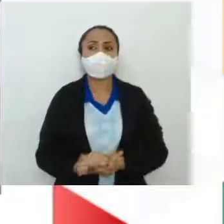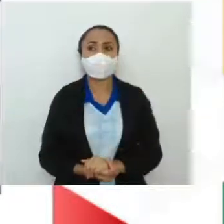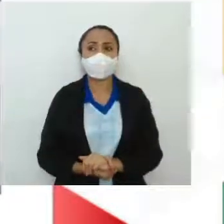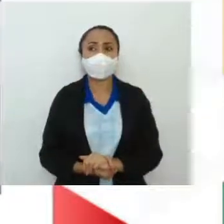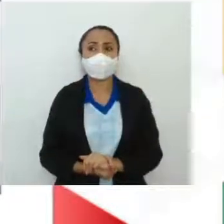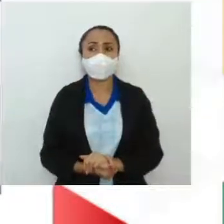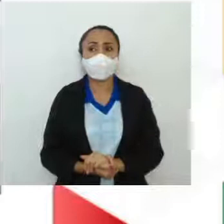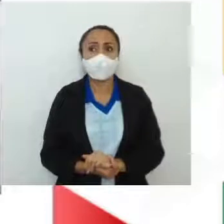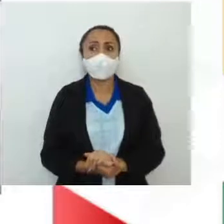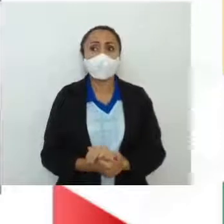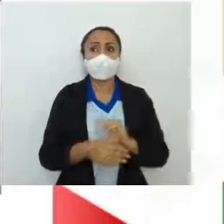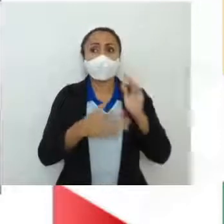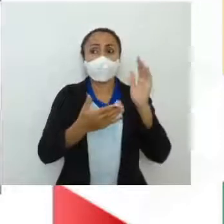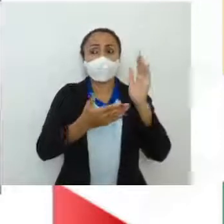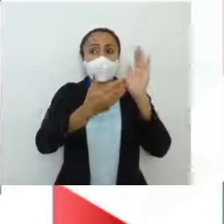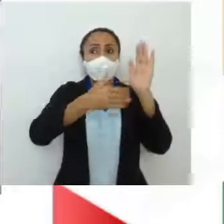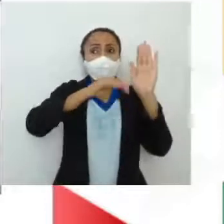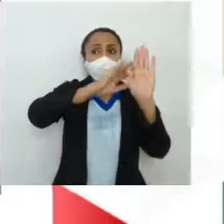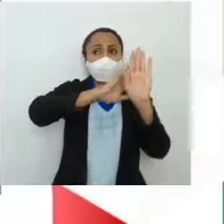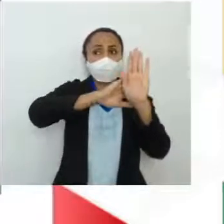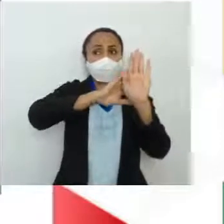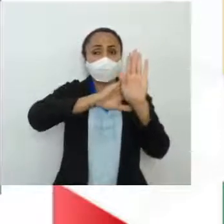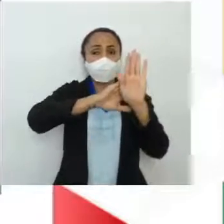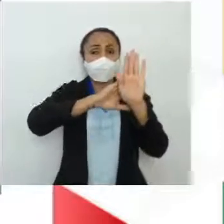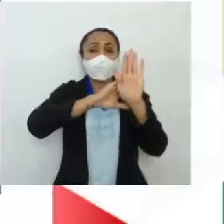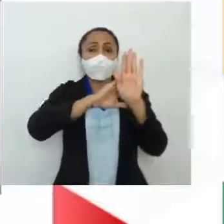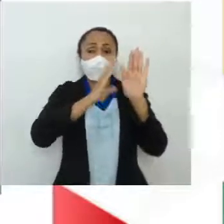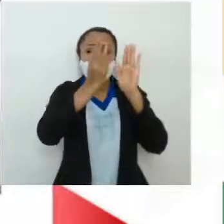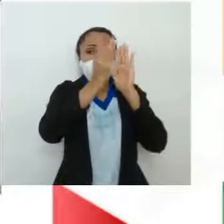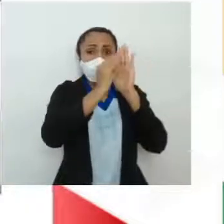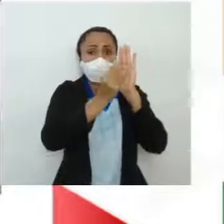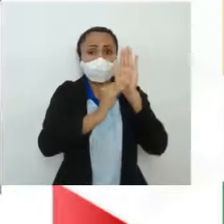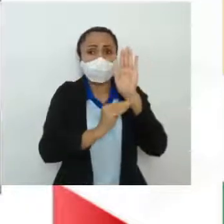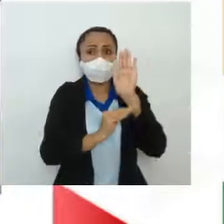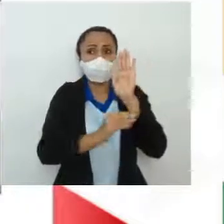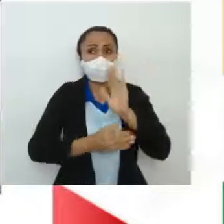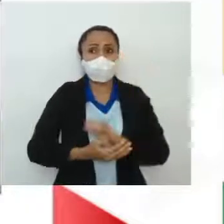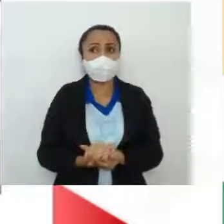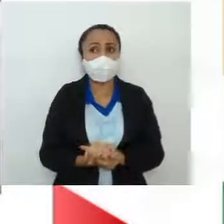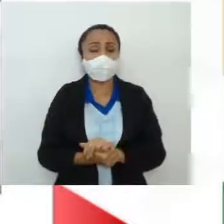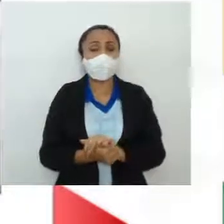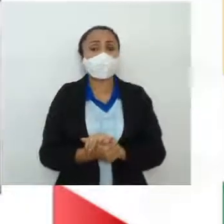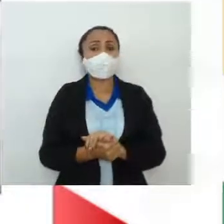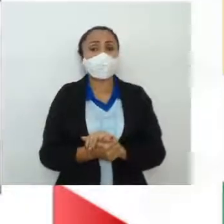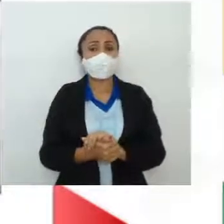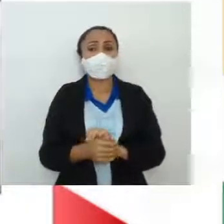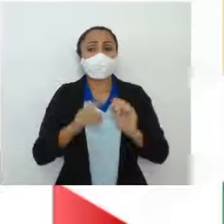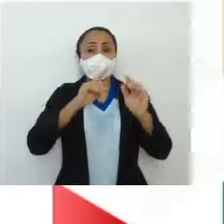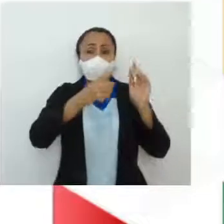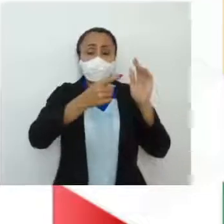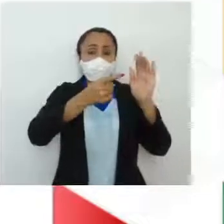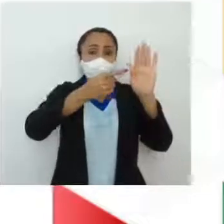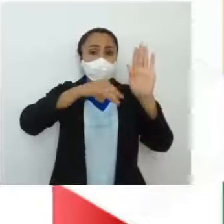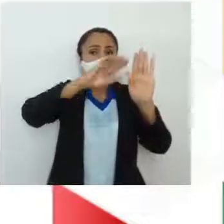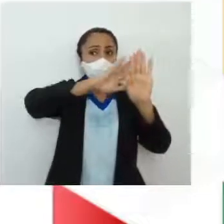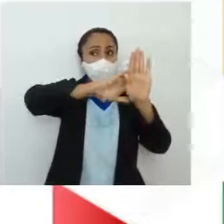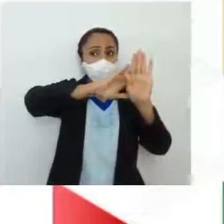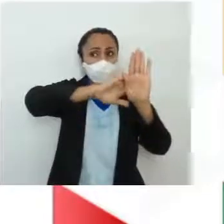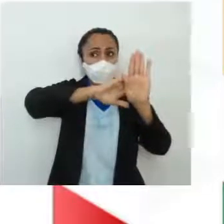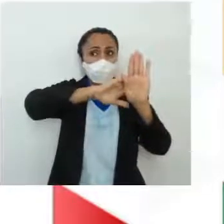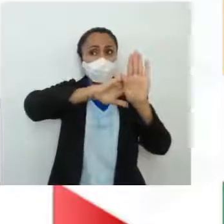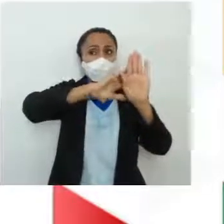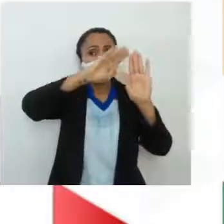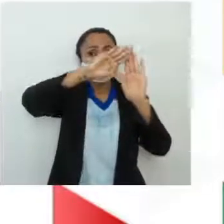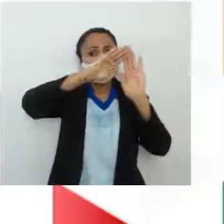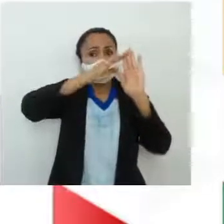parte anterior, há uma câmara preenchida pelo humor aquoso, enquanto que na parte posterior há